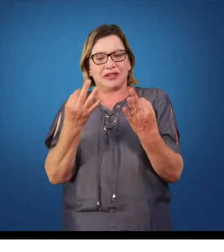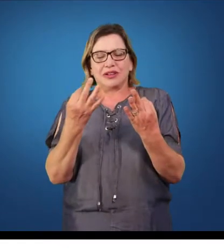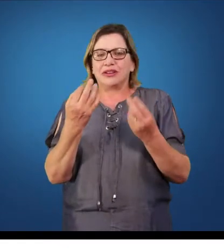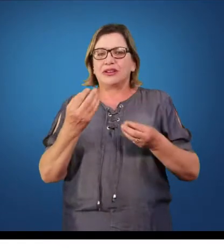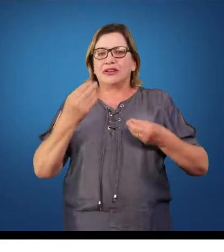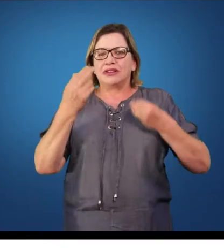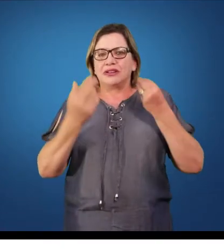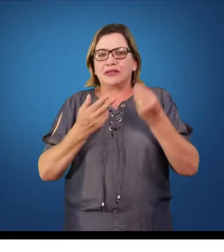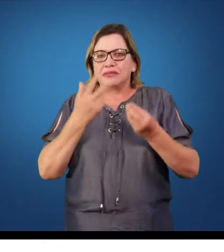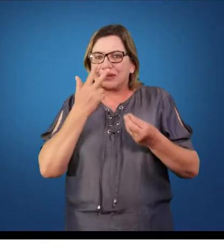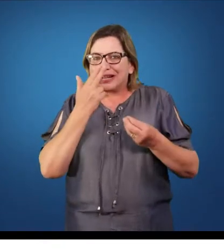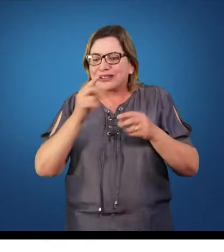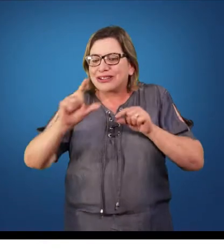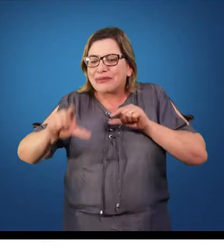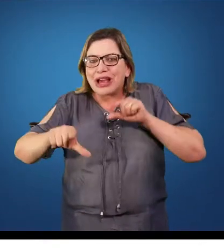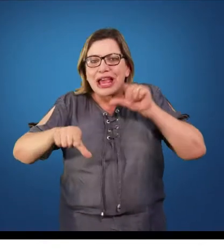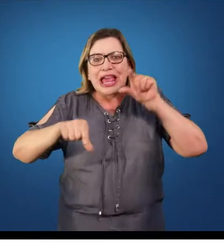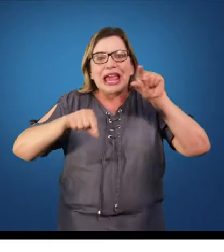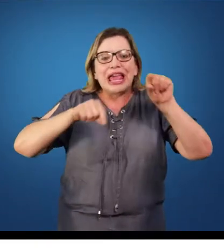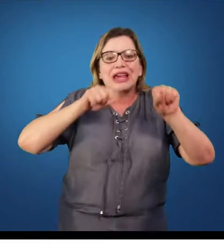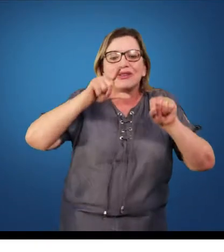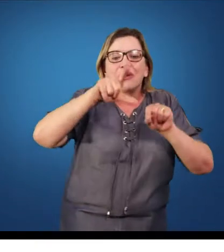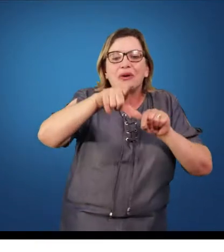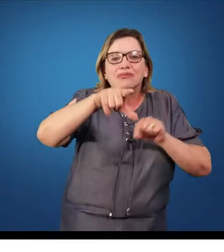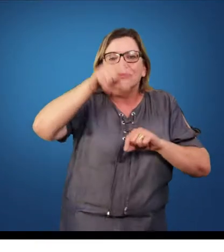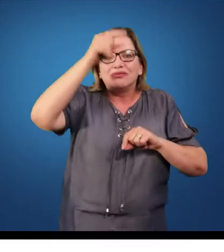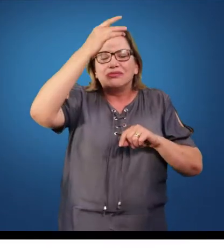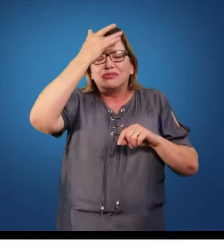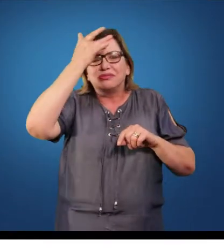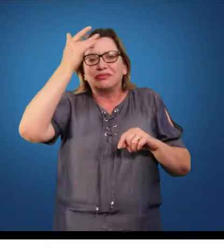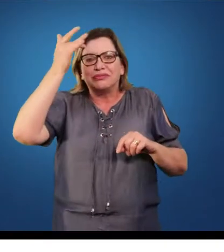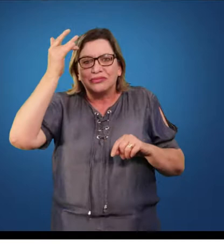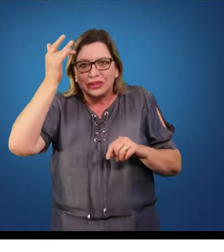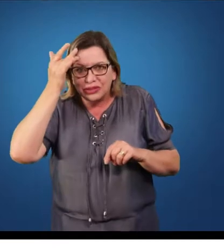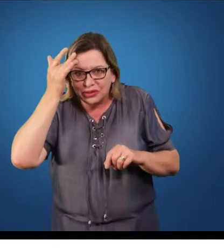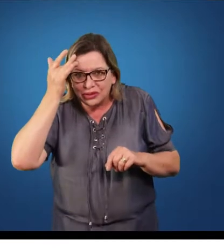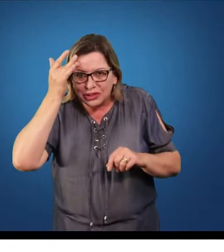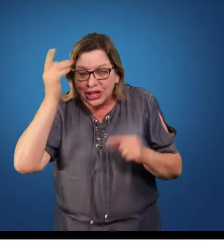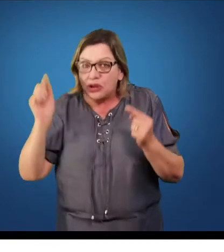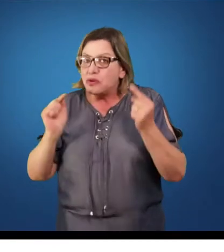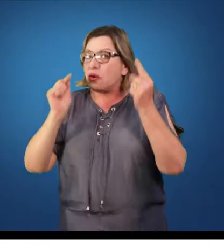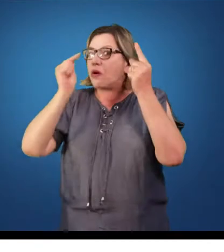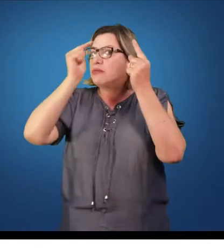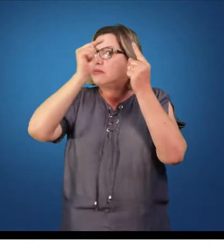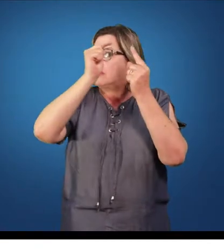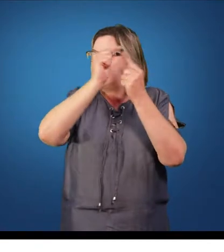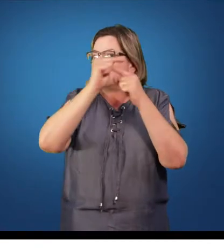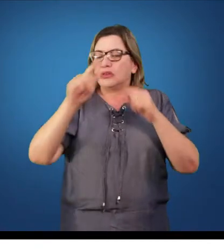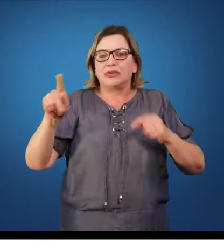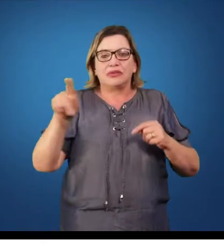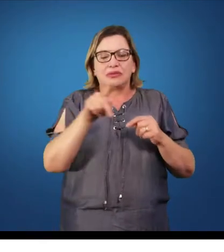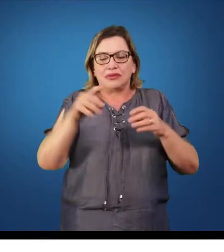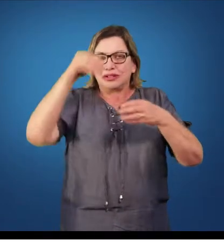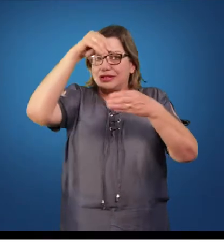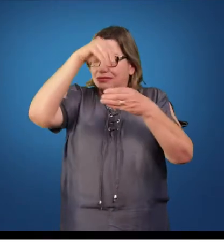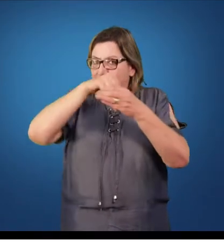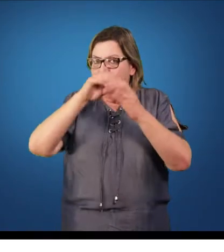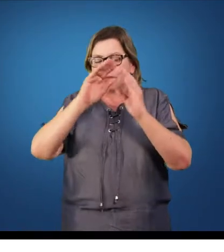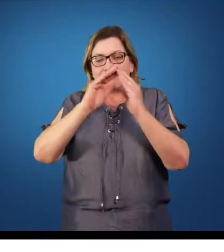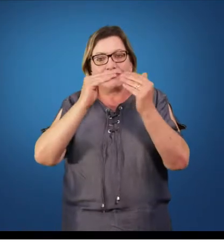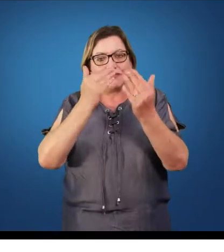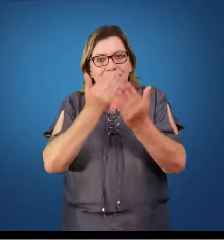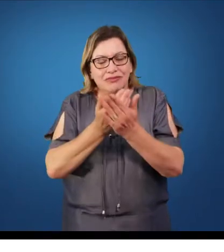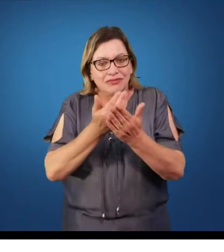estamos selecionando elementos, certo? E a intenção nossa, enquanto professores da escola e